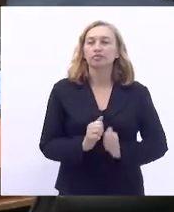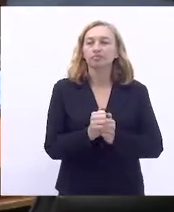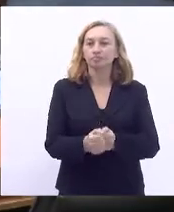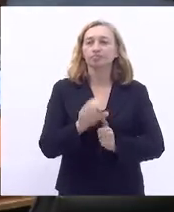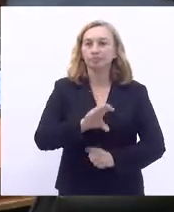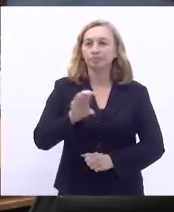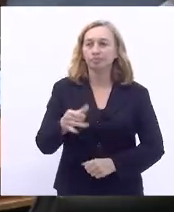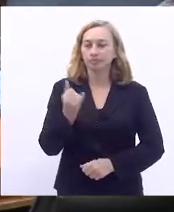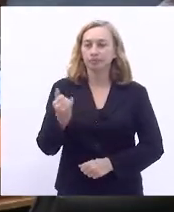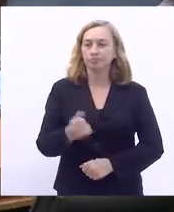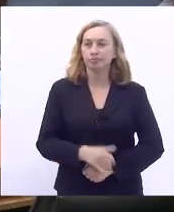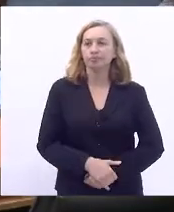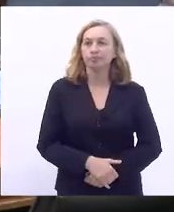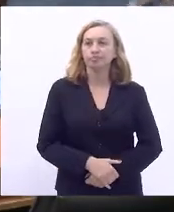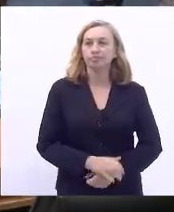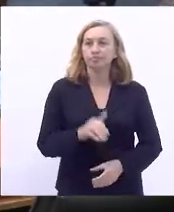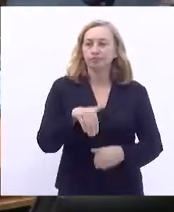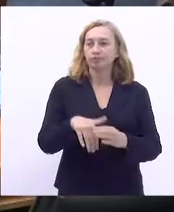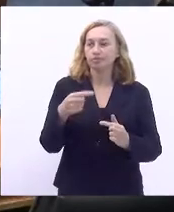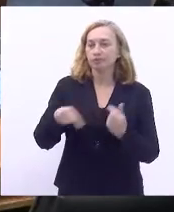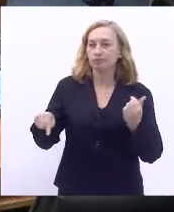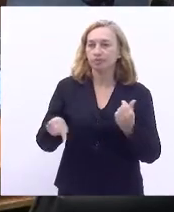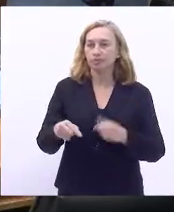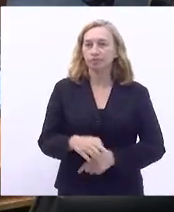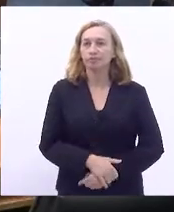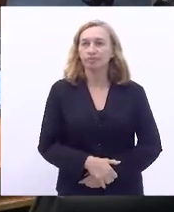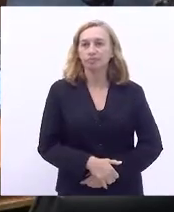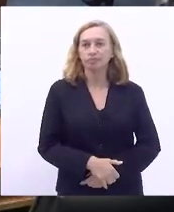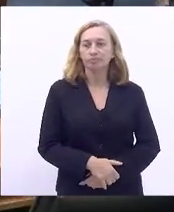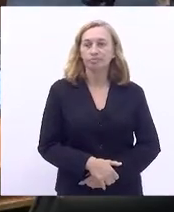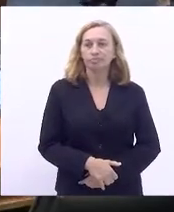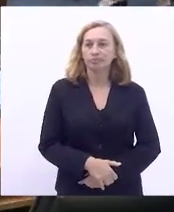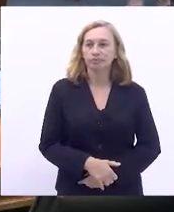ele não poderia... Voto divergente, senhor presidente. Eu...